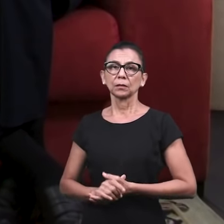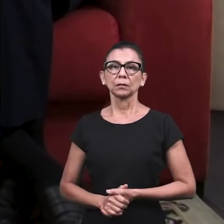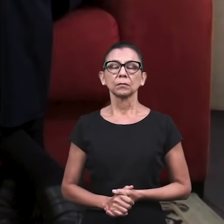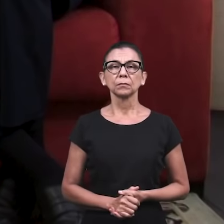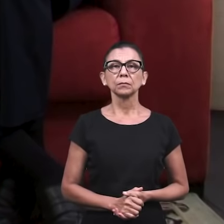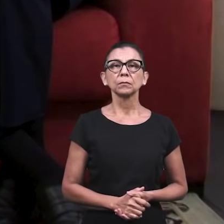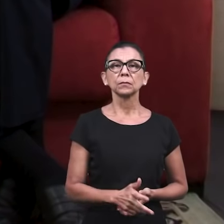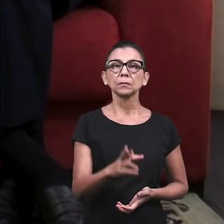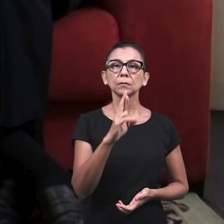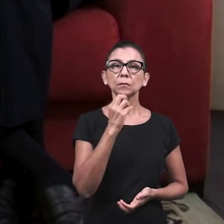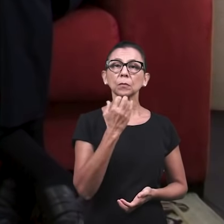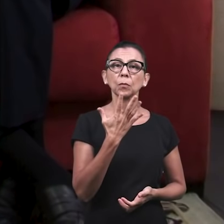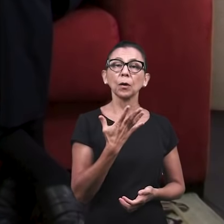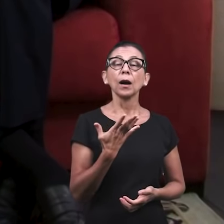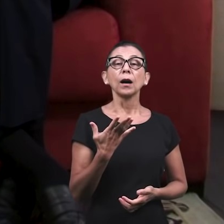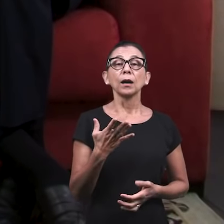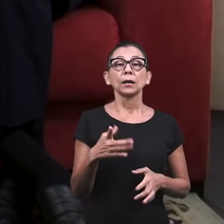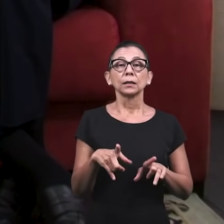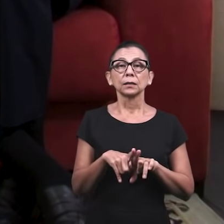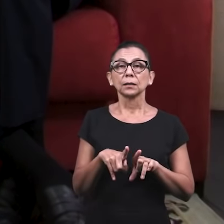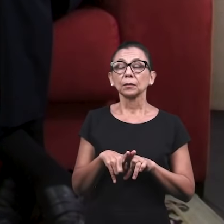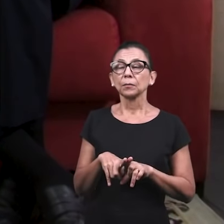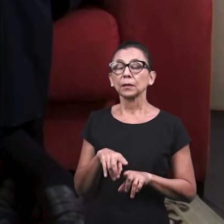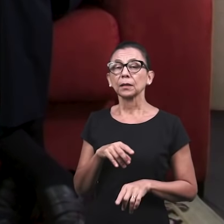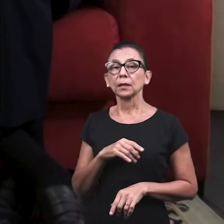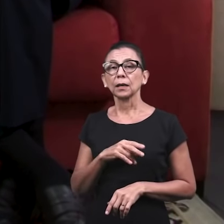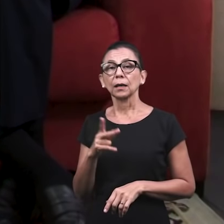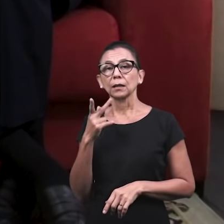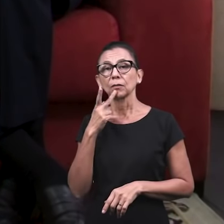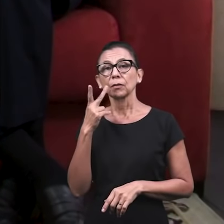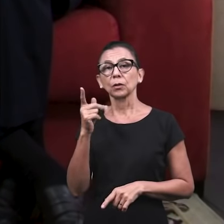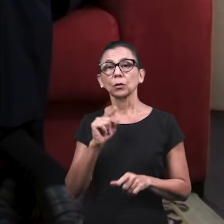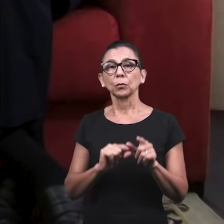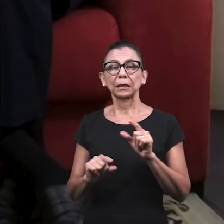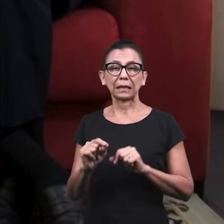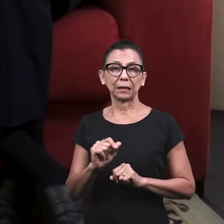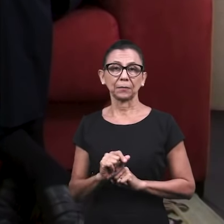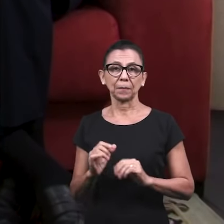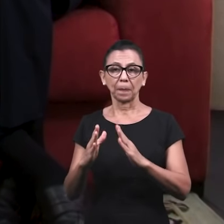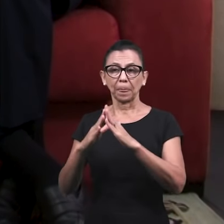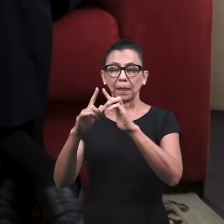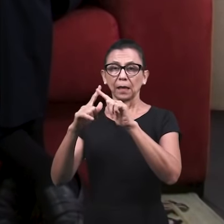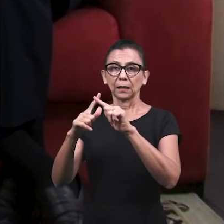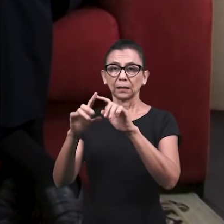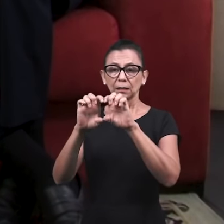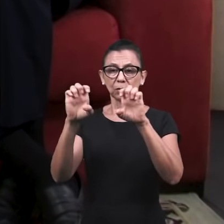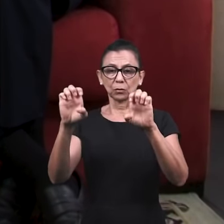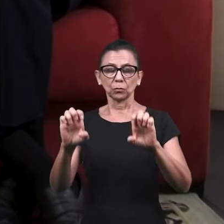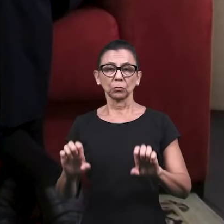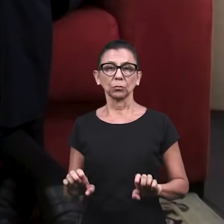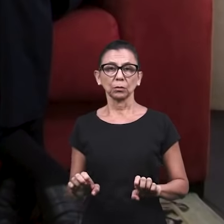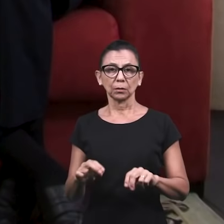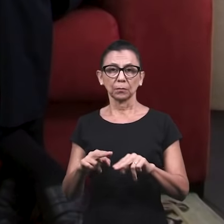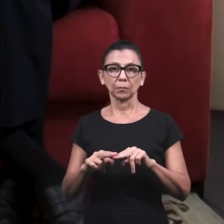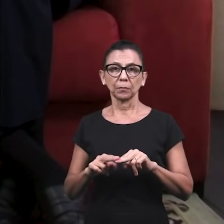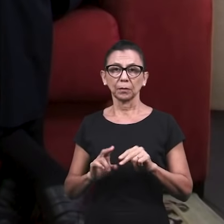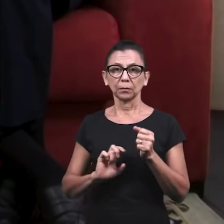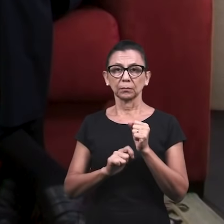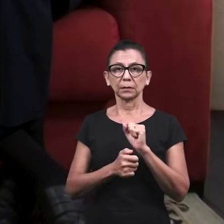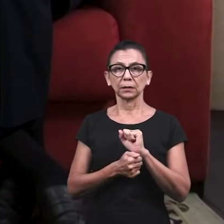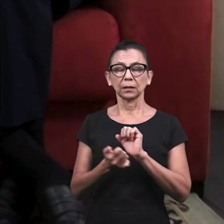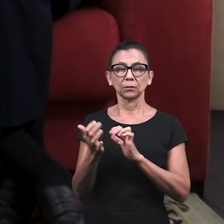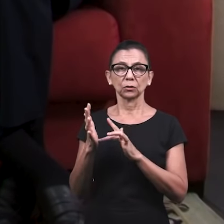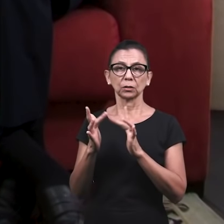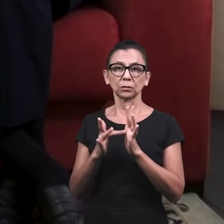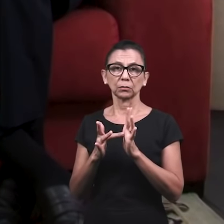essa resposta. Ela fala também sobre infraestrutura, ou seja, a igreja está estruturada pelo mistério, pela revelação de Jesus no nosso